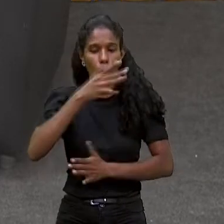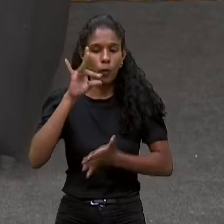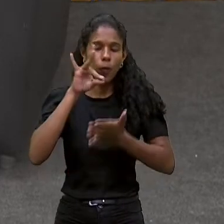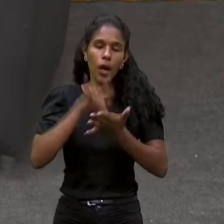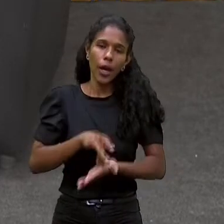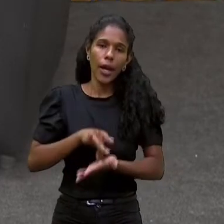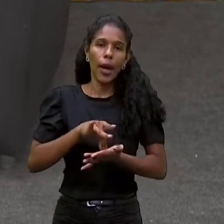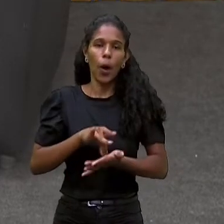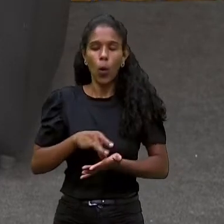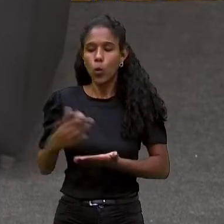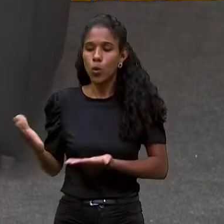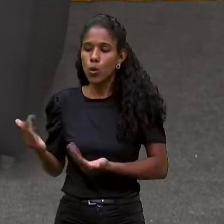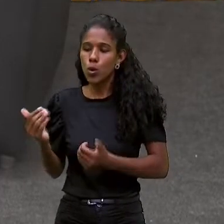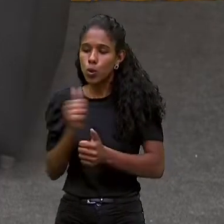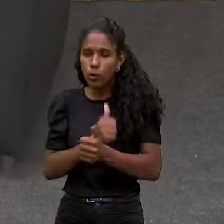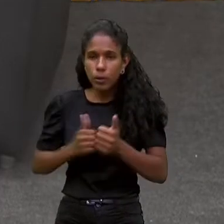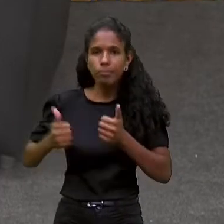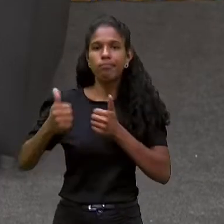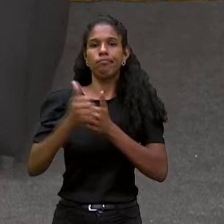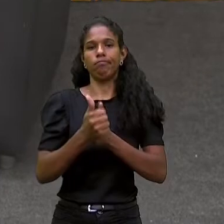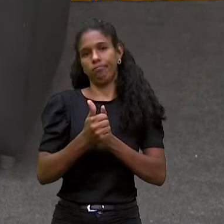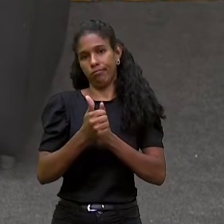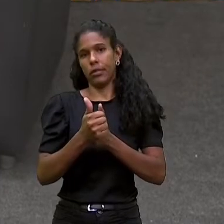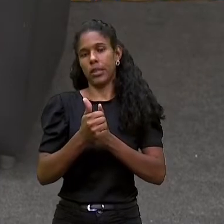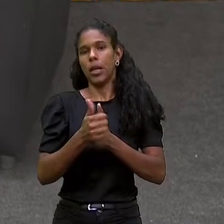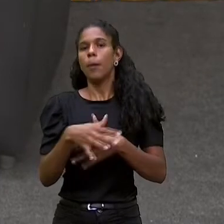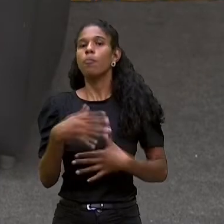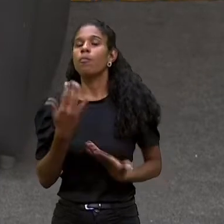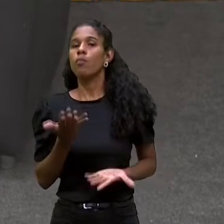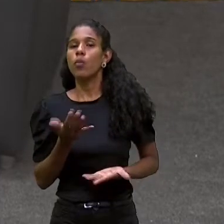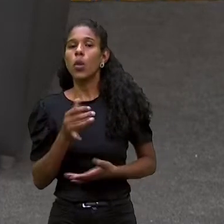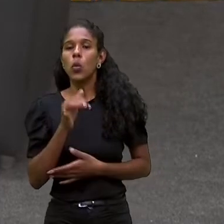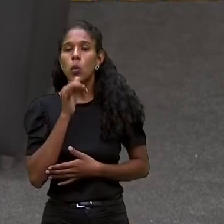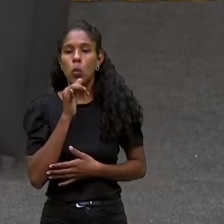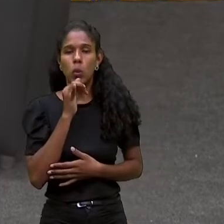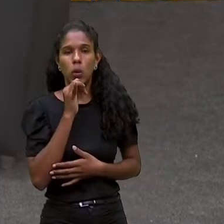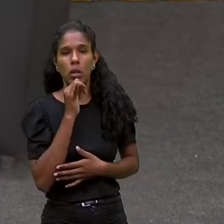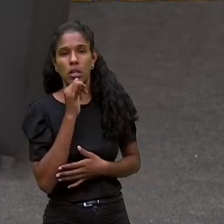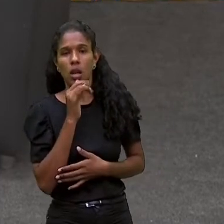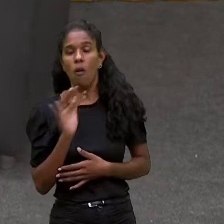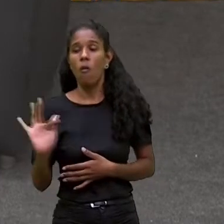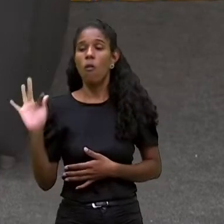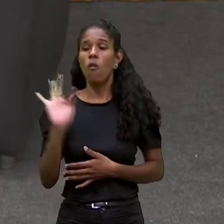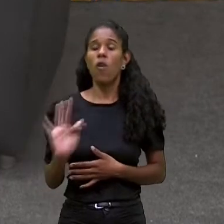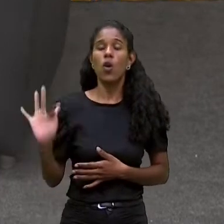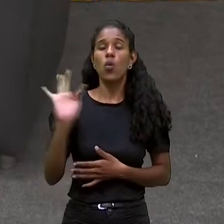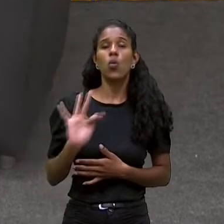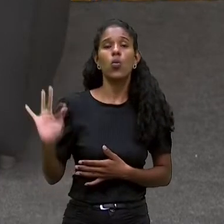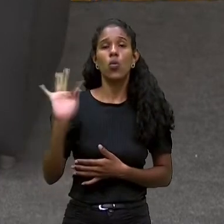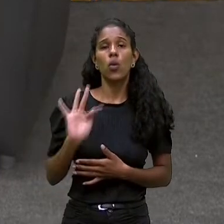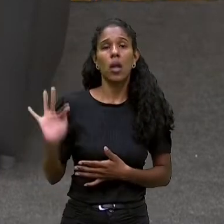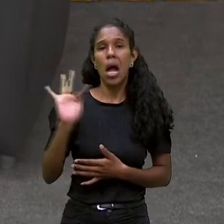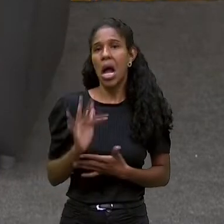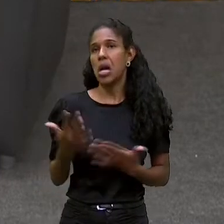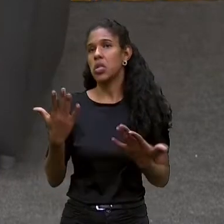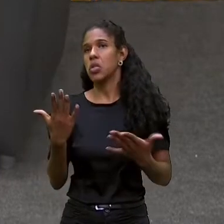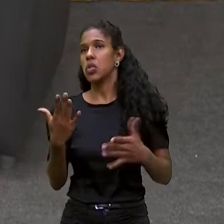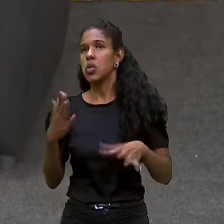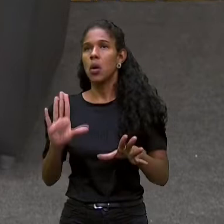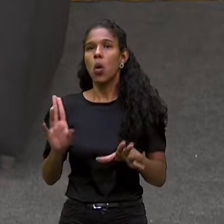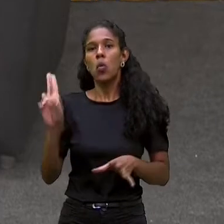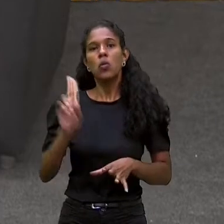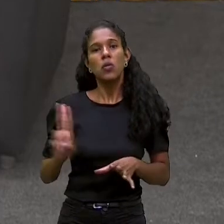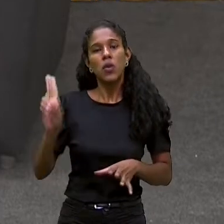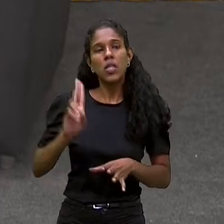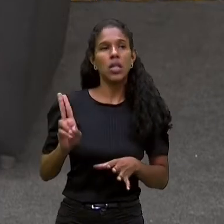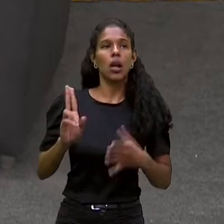cidades, quantos sistemas de ensino tem alunos, né, iguais a você participando do processo,